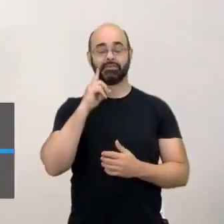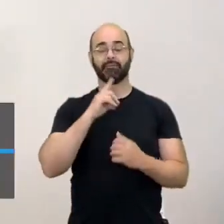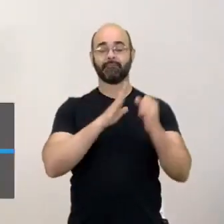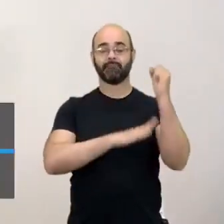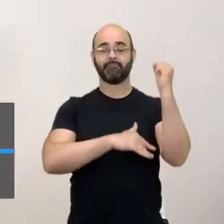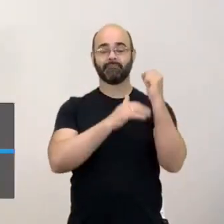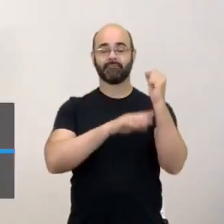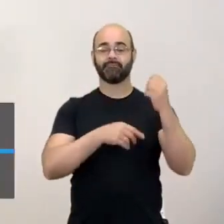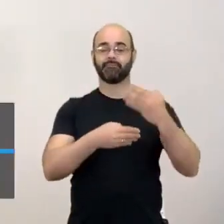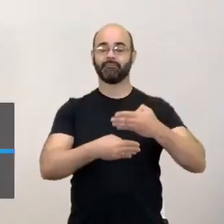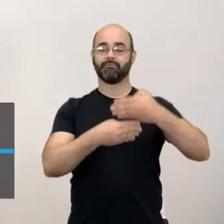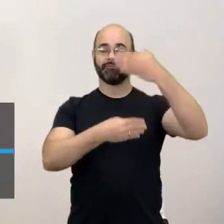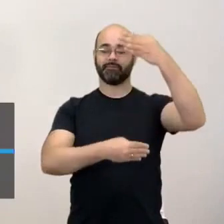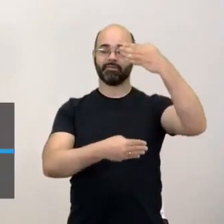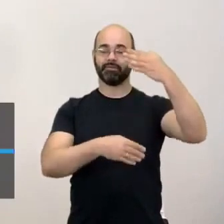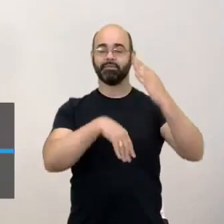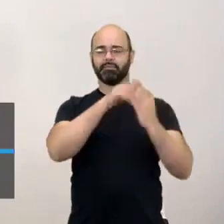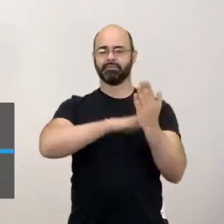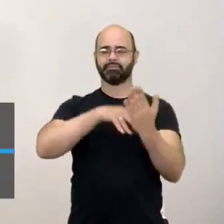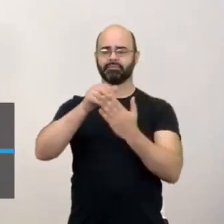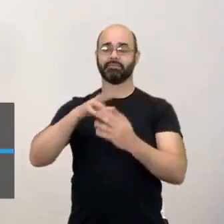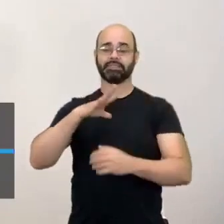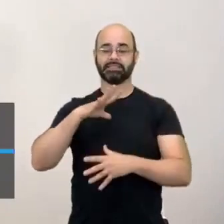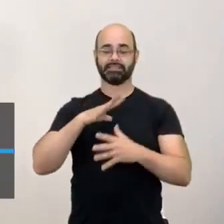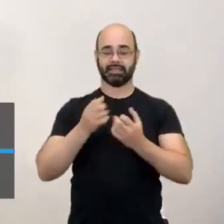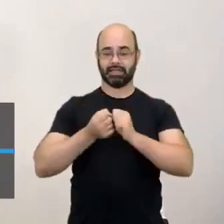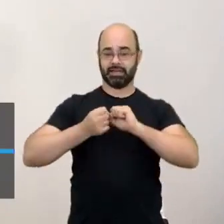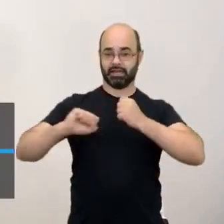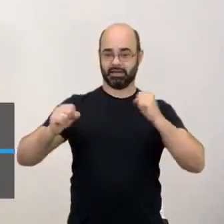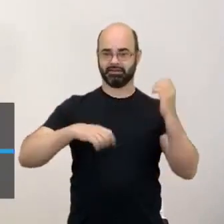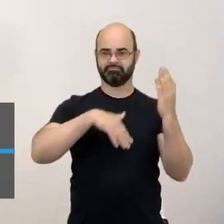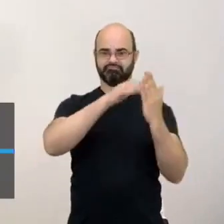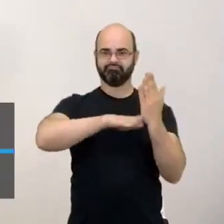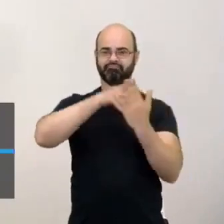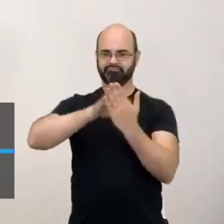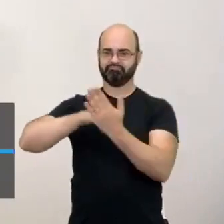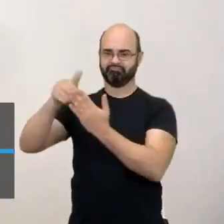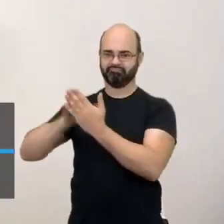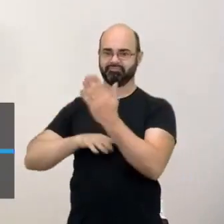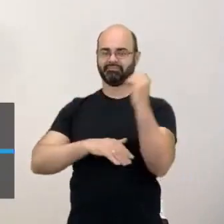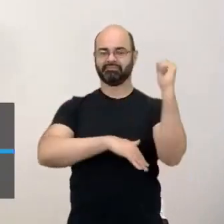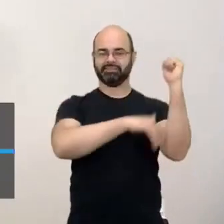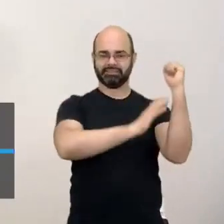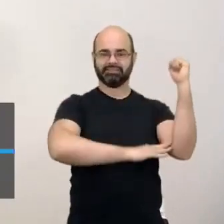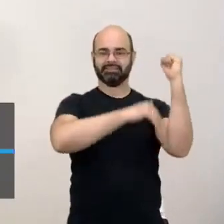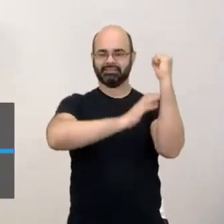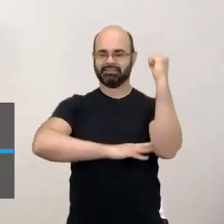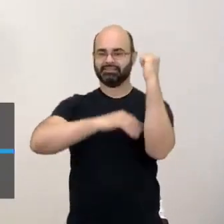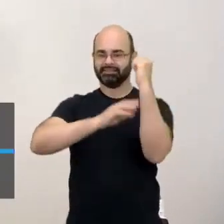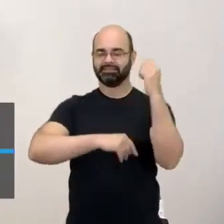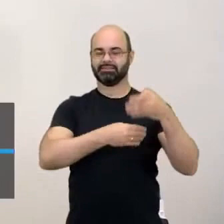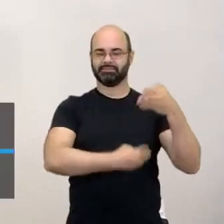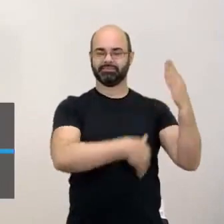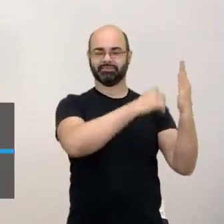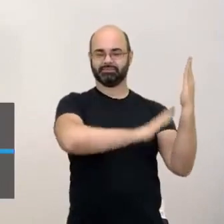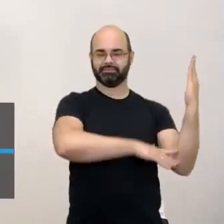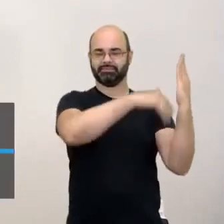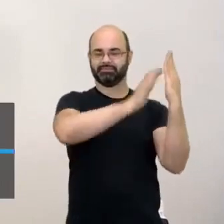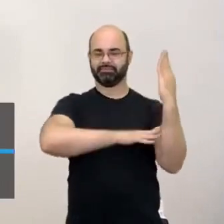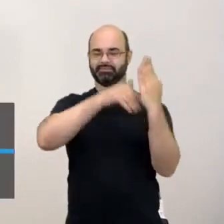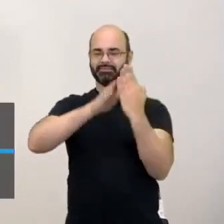presente nos muros das grandes metrópoles. E temos vários bom dias. Pro Helena, pro Lúcia,